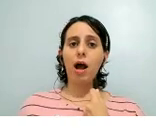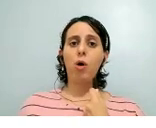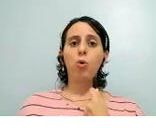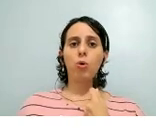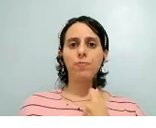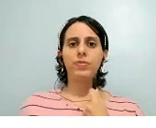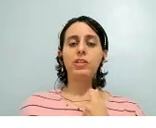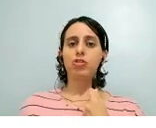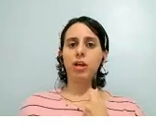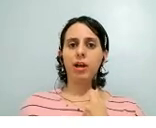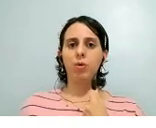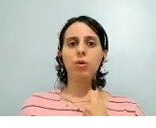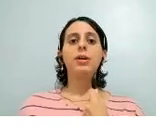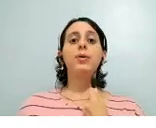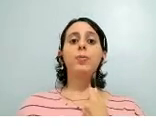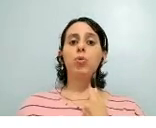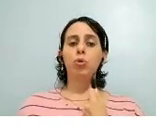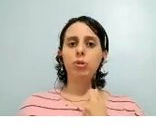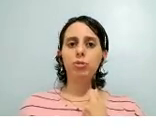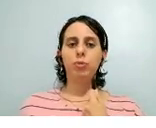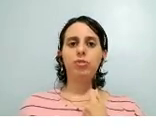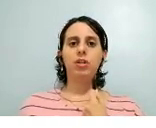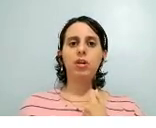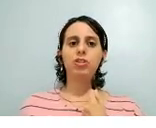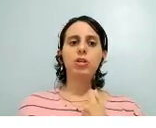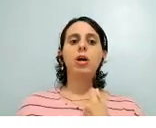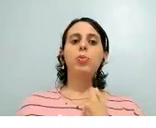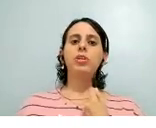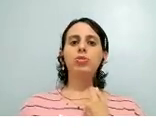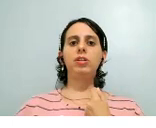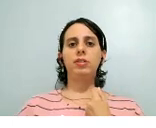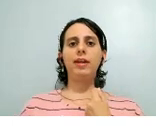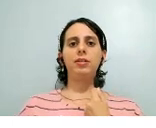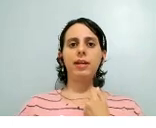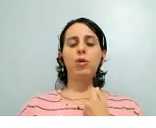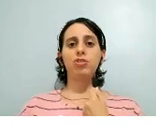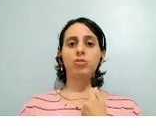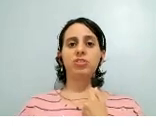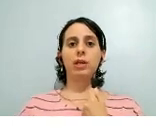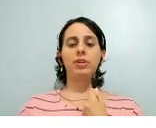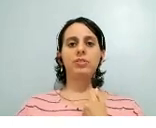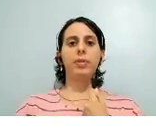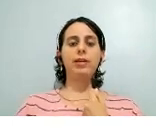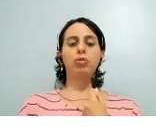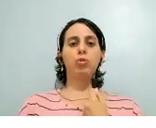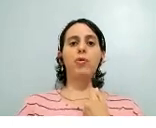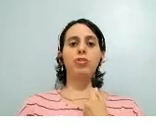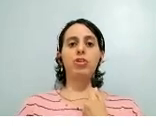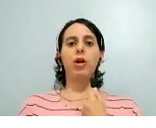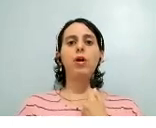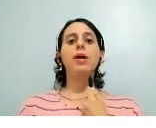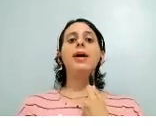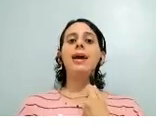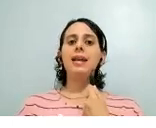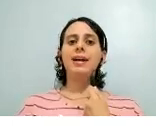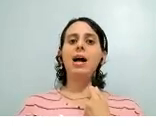passar o álcool em gel, muito importante. Por isso que tem, né, hoje nos estabelecimentos o álcool em